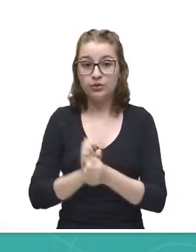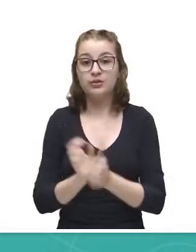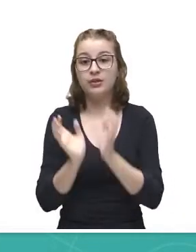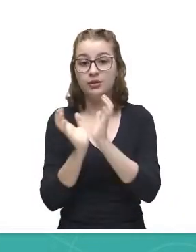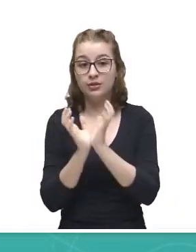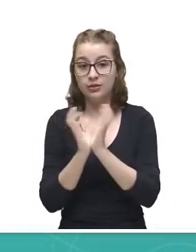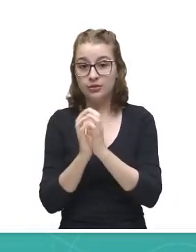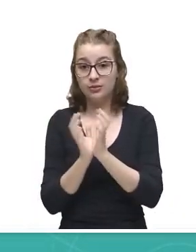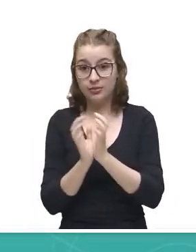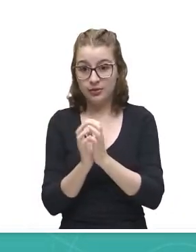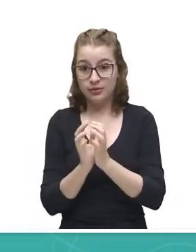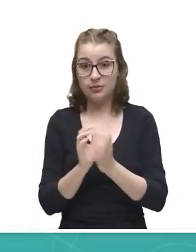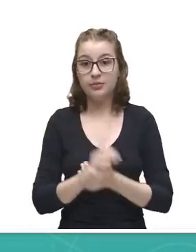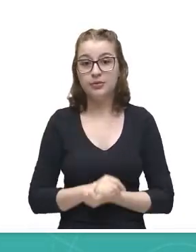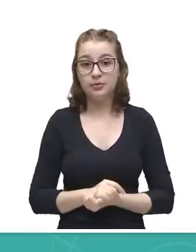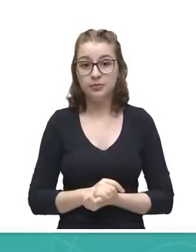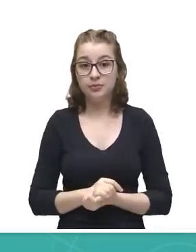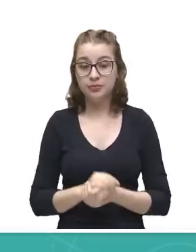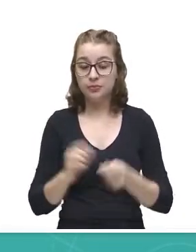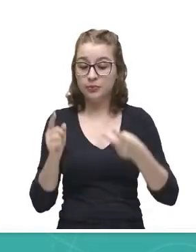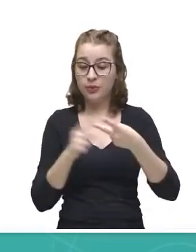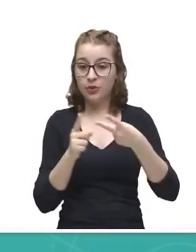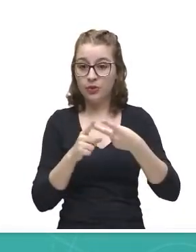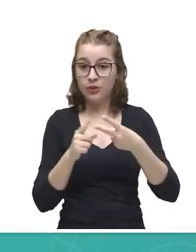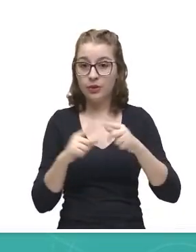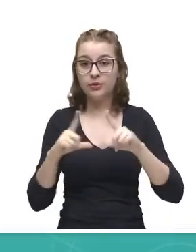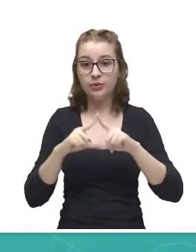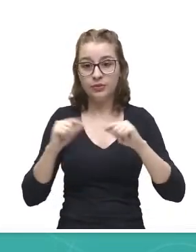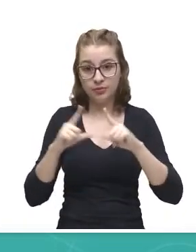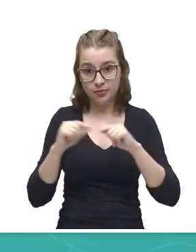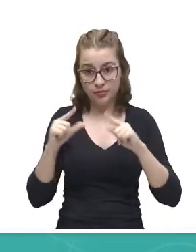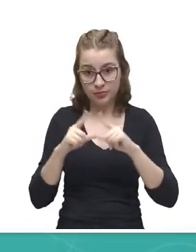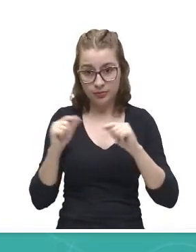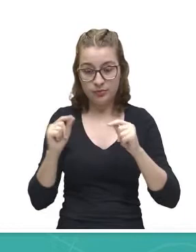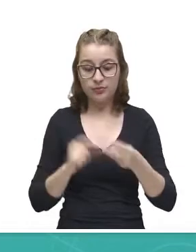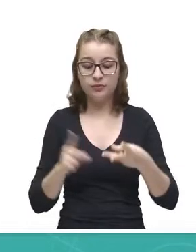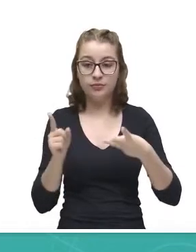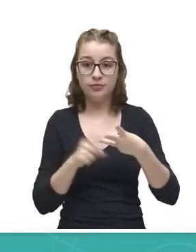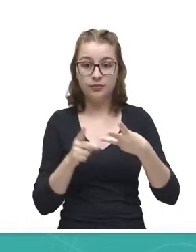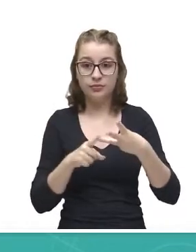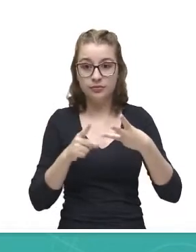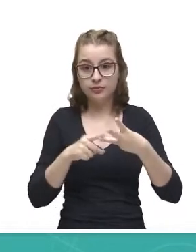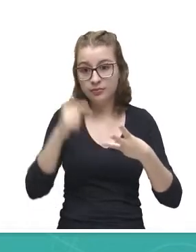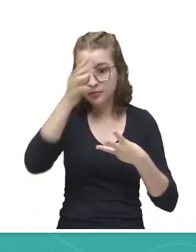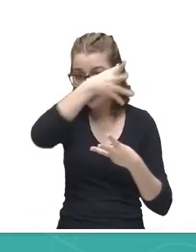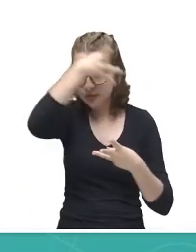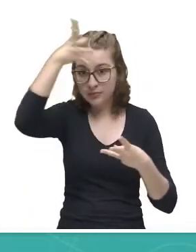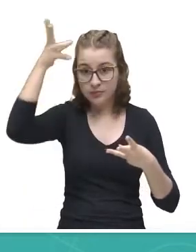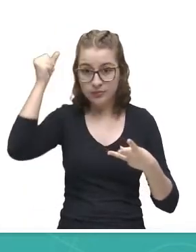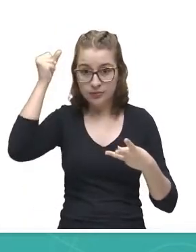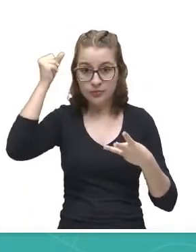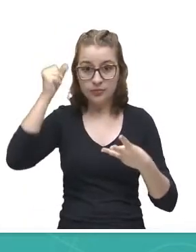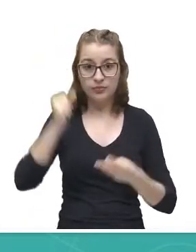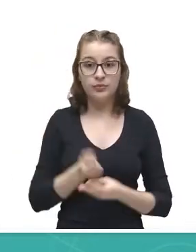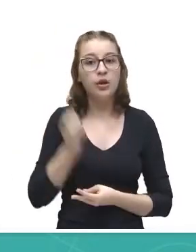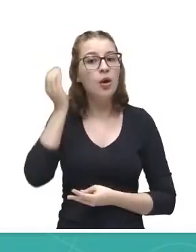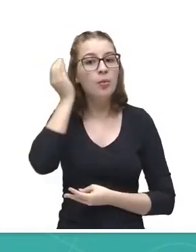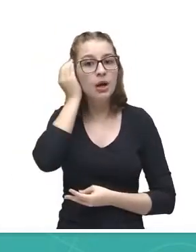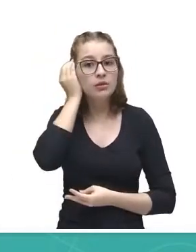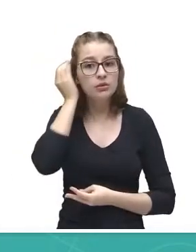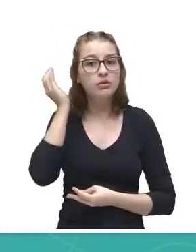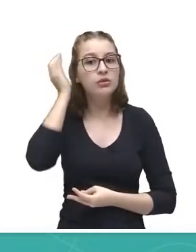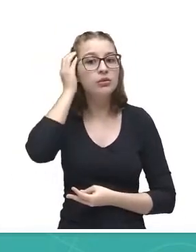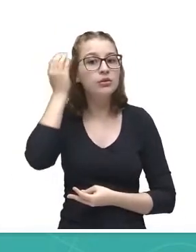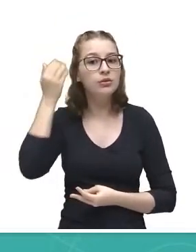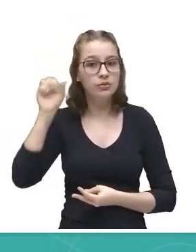horário oficial de Brasília, tá? Também temos aqui do nosso estado do Amazonas, que pega Mato Grosso do Sul, né,